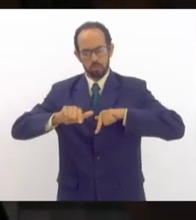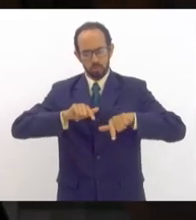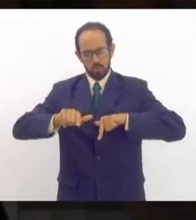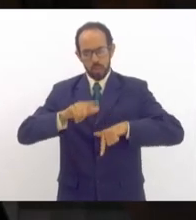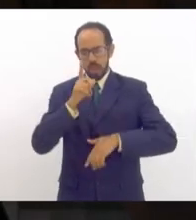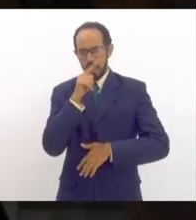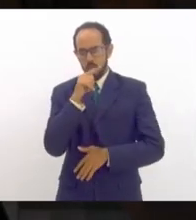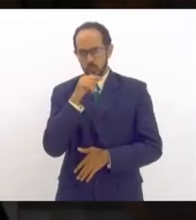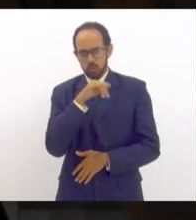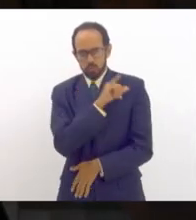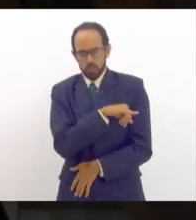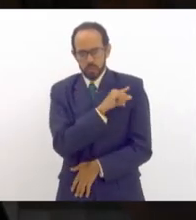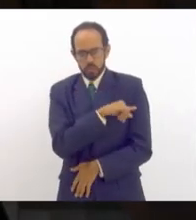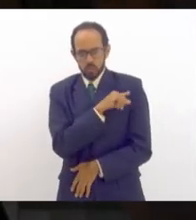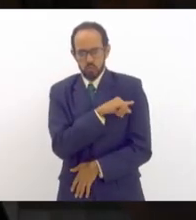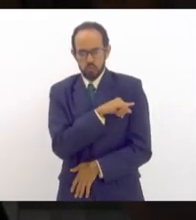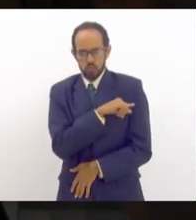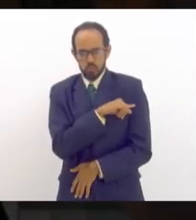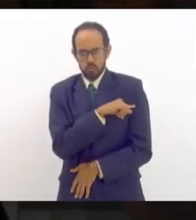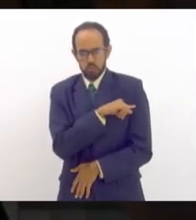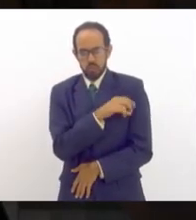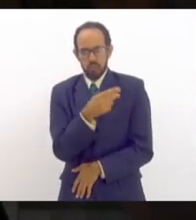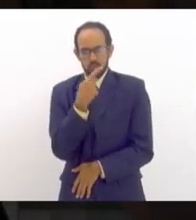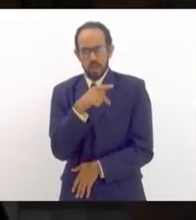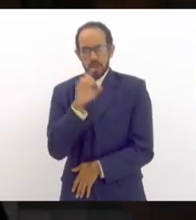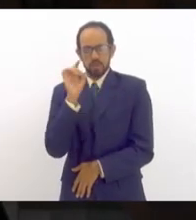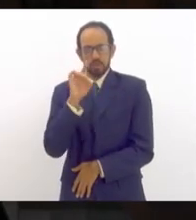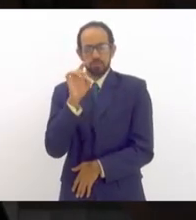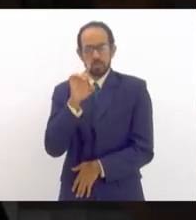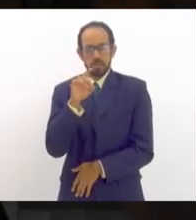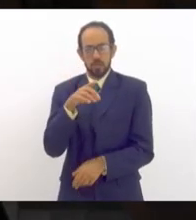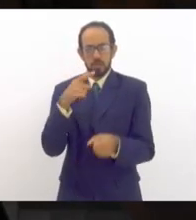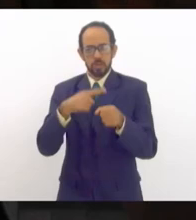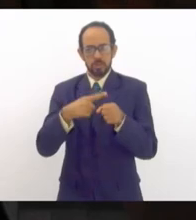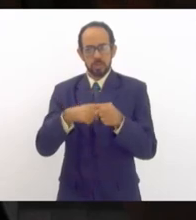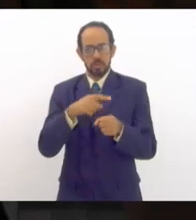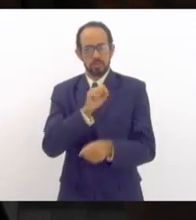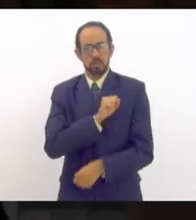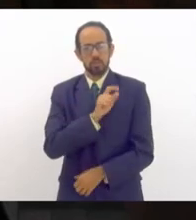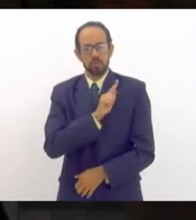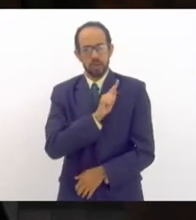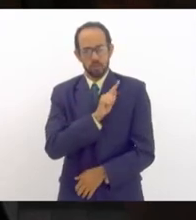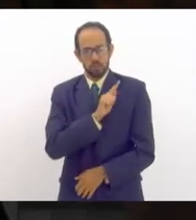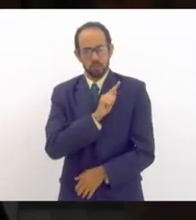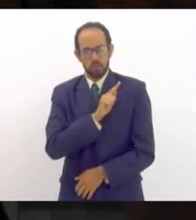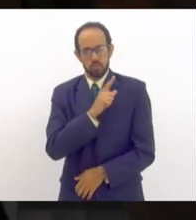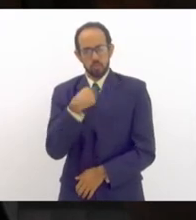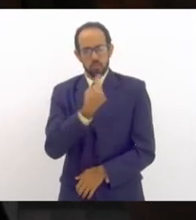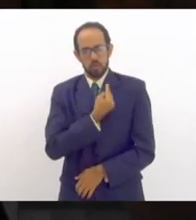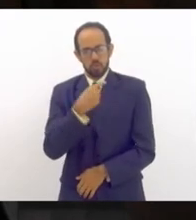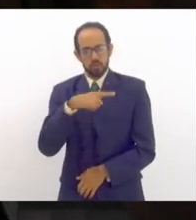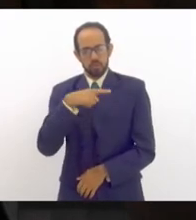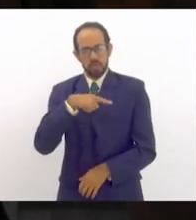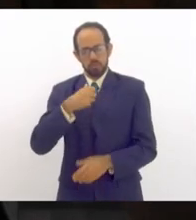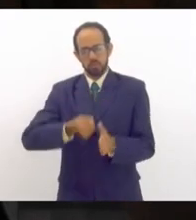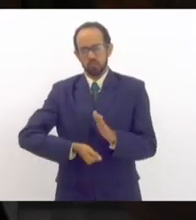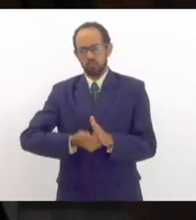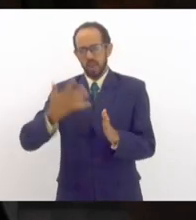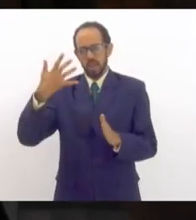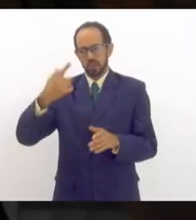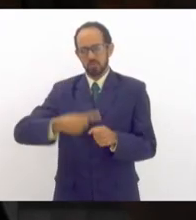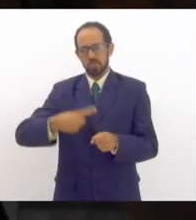águas do rio e aqui eu vou falar em especial pela cidade de São Gonçalo onde nós temos vários bairros